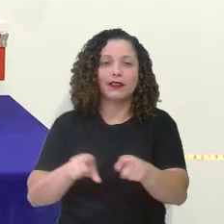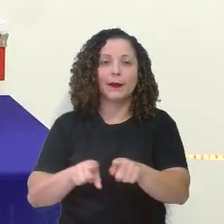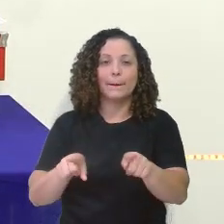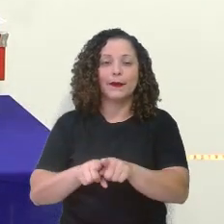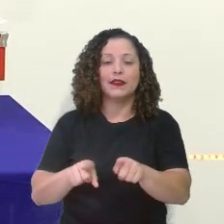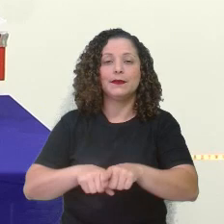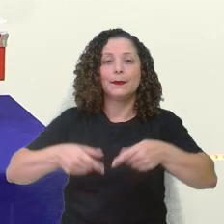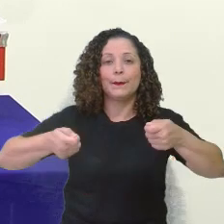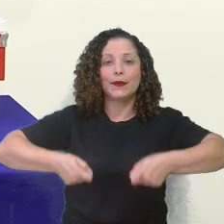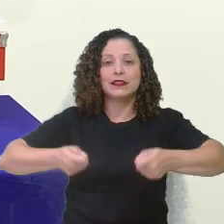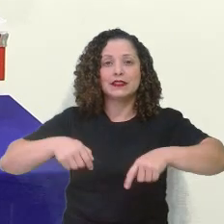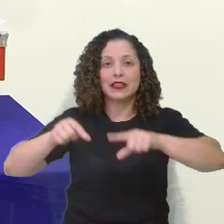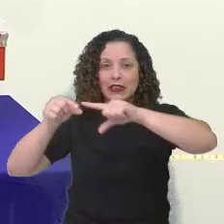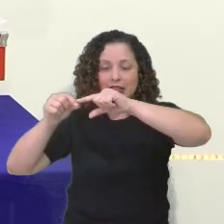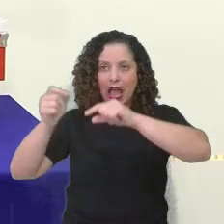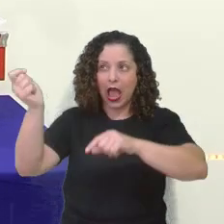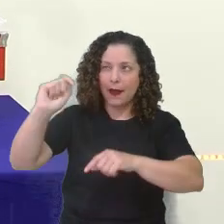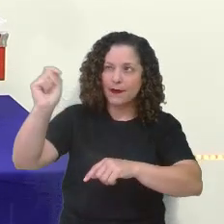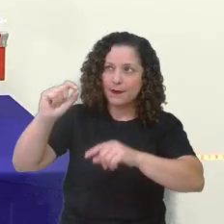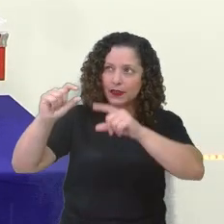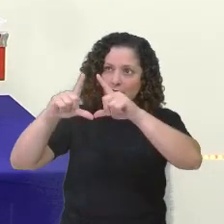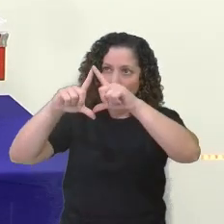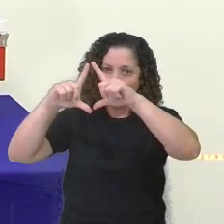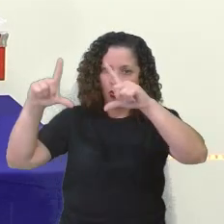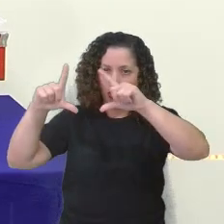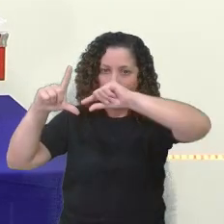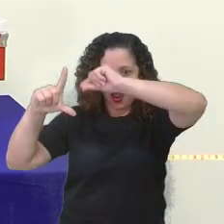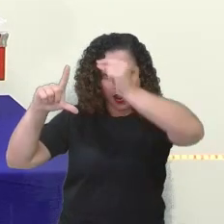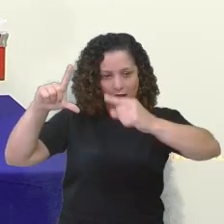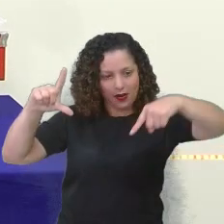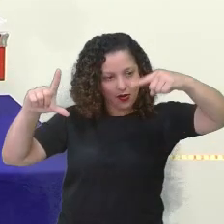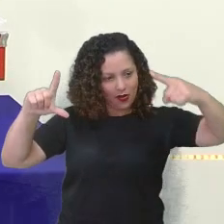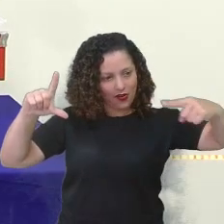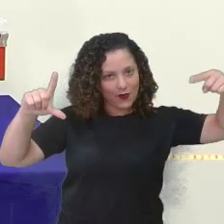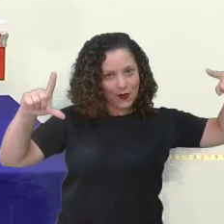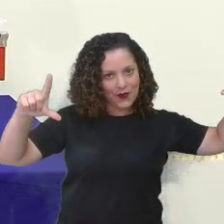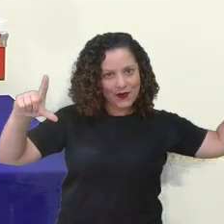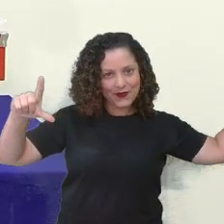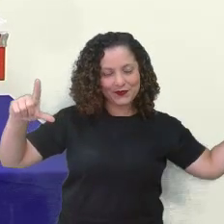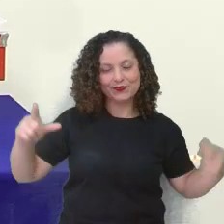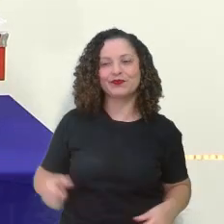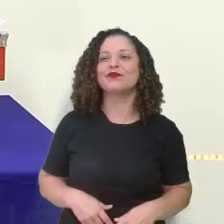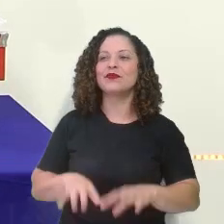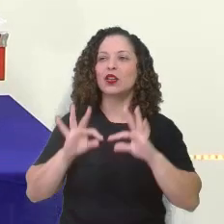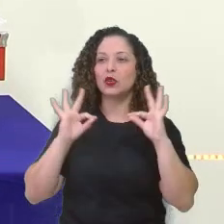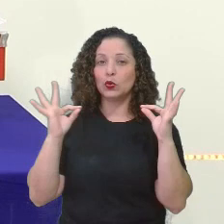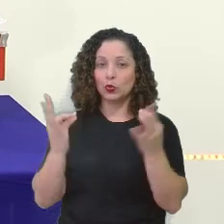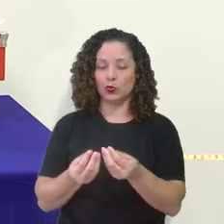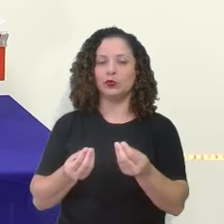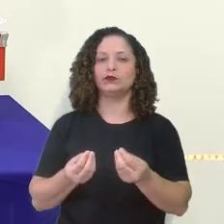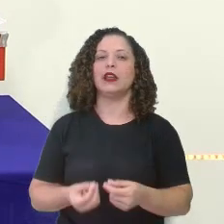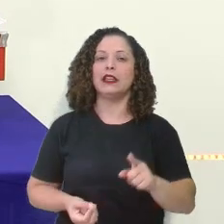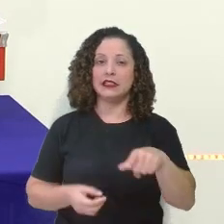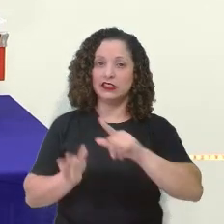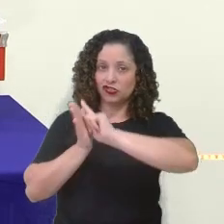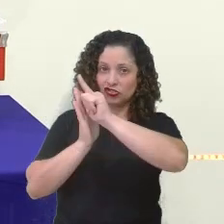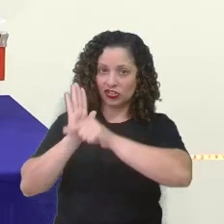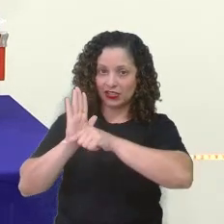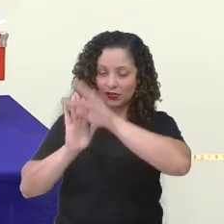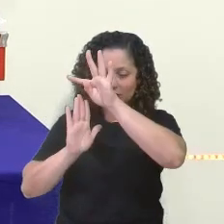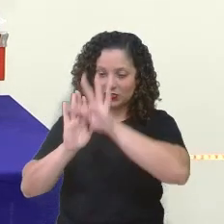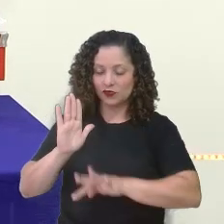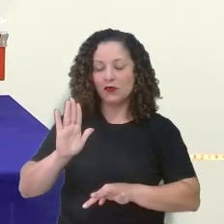que colocar a rabada da pipa, tem todo um processo. Então, esse gênero textual também ajuda a fazer